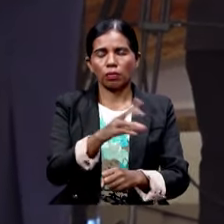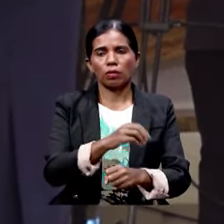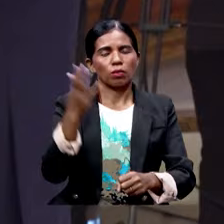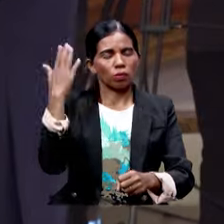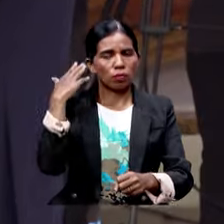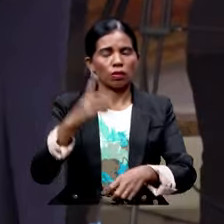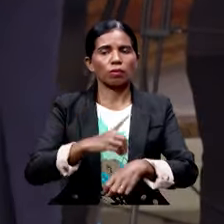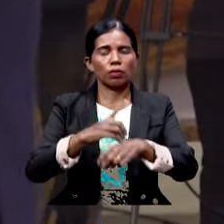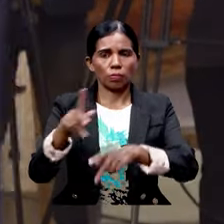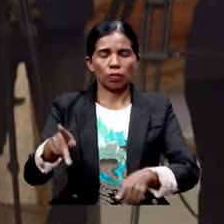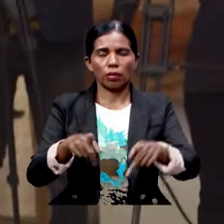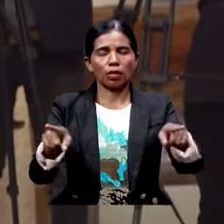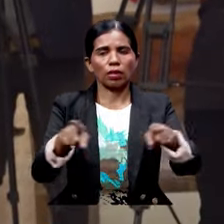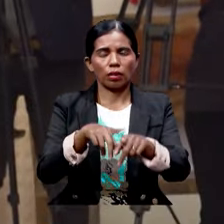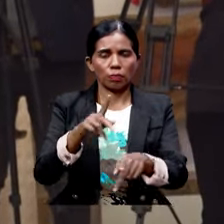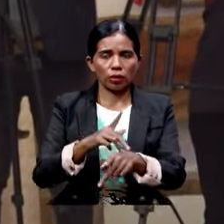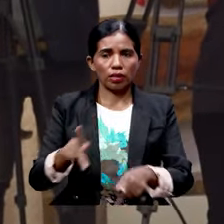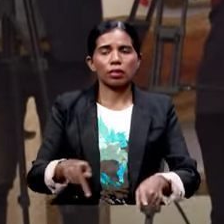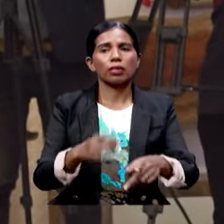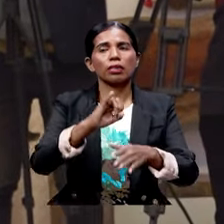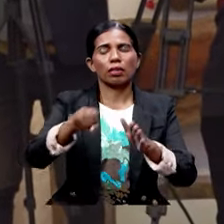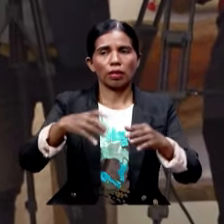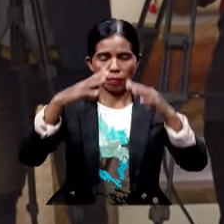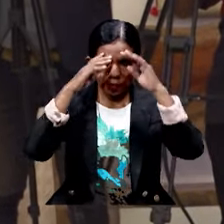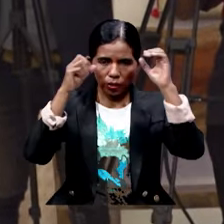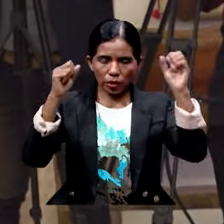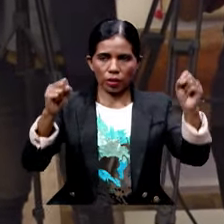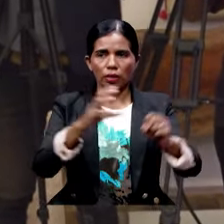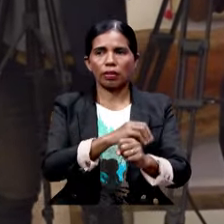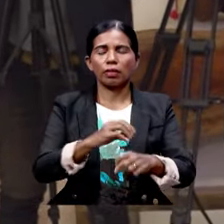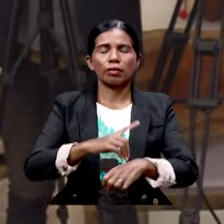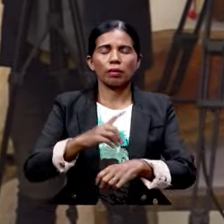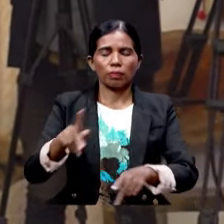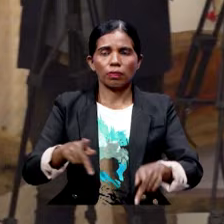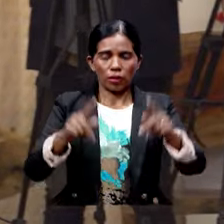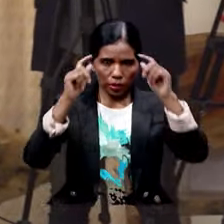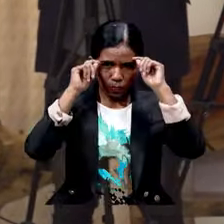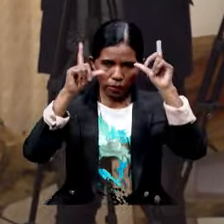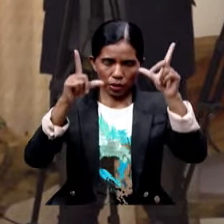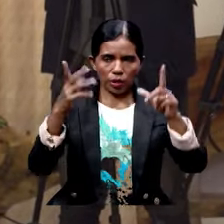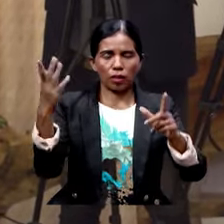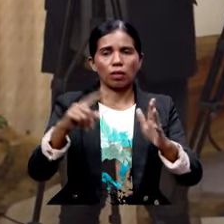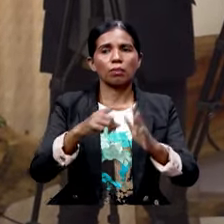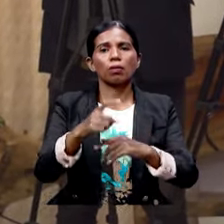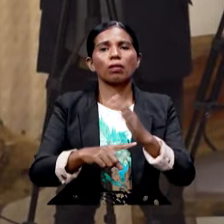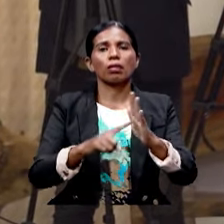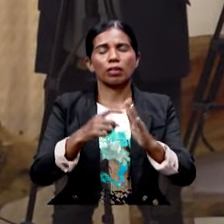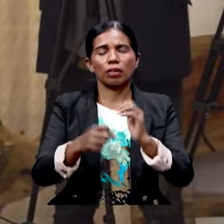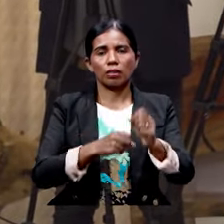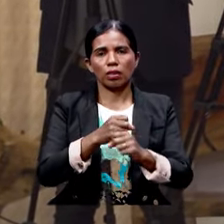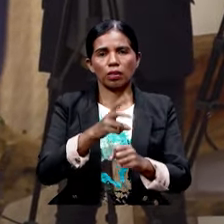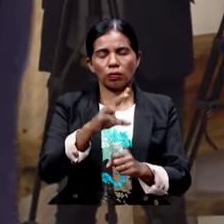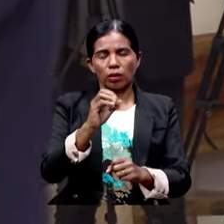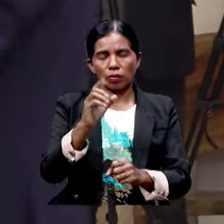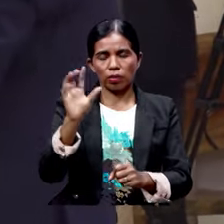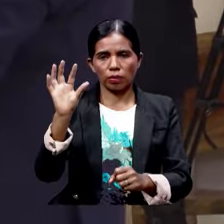pública, no assumi mos no dar defensor pública geral, no presidente e conselho superior de defensoria pública Timor-Leste nien, a husi tinan rinrua to tinan rinrua